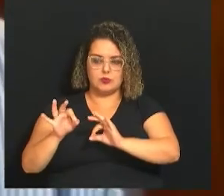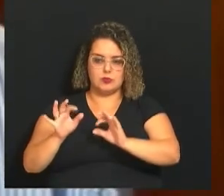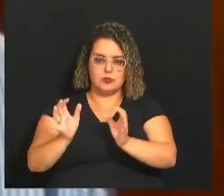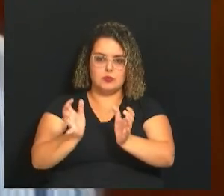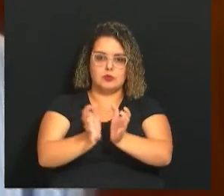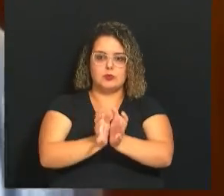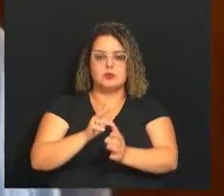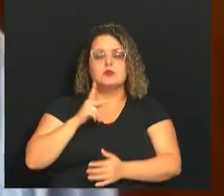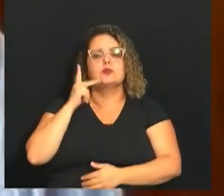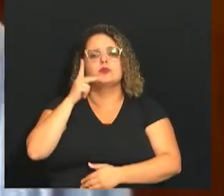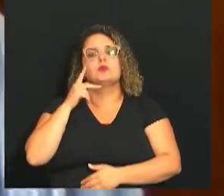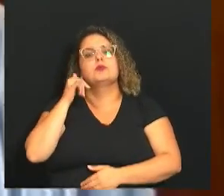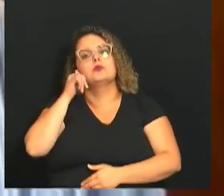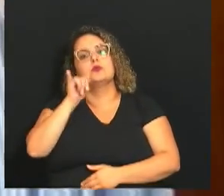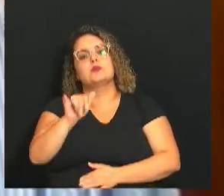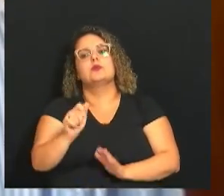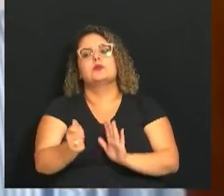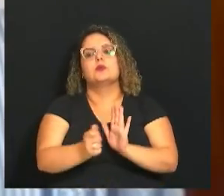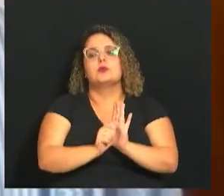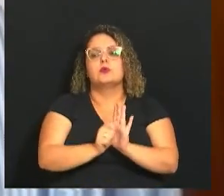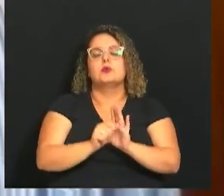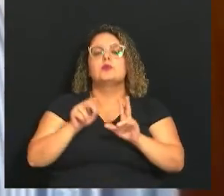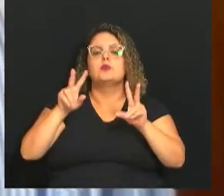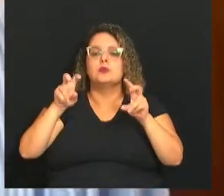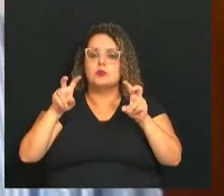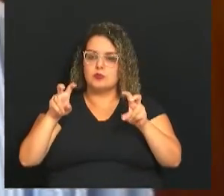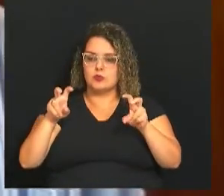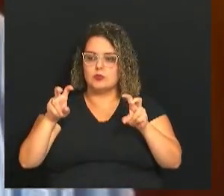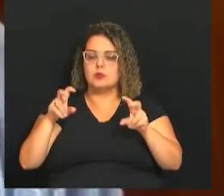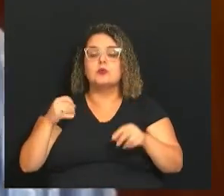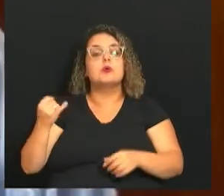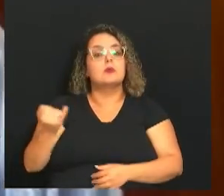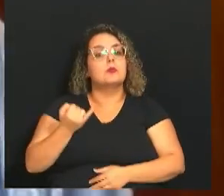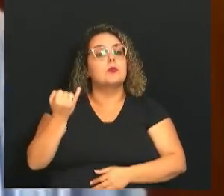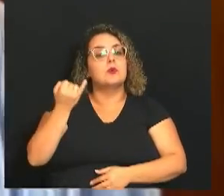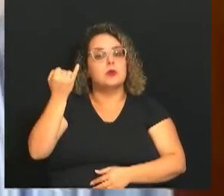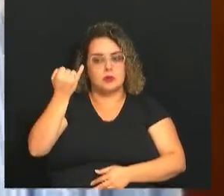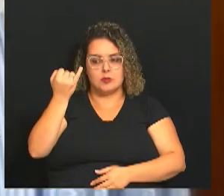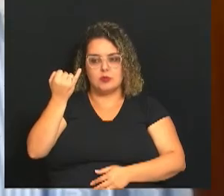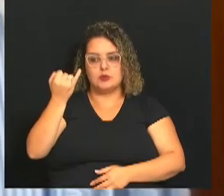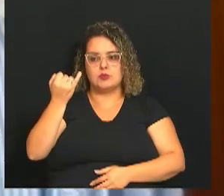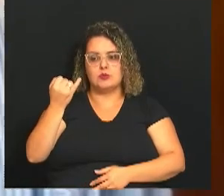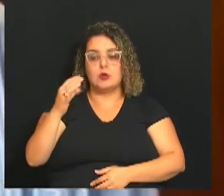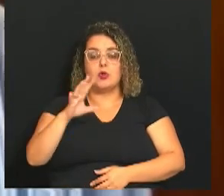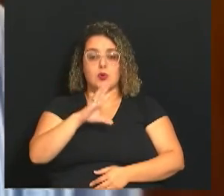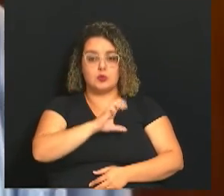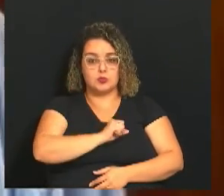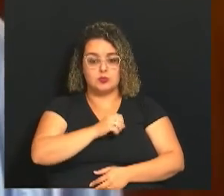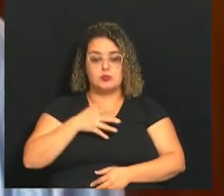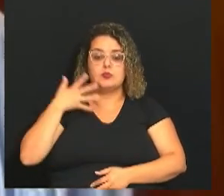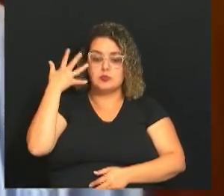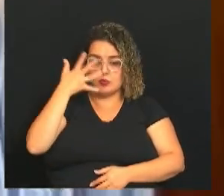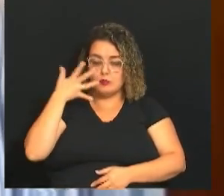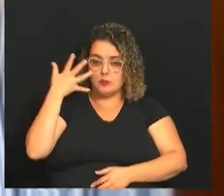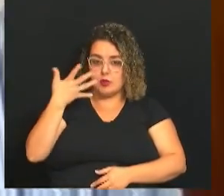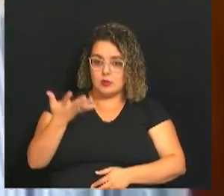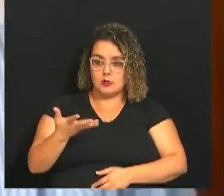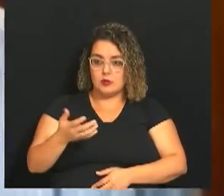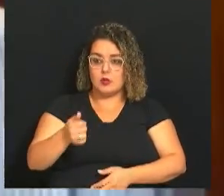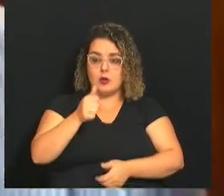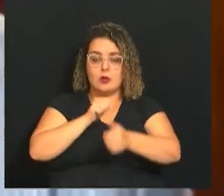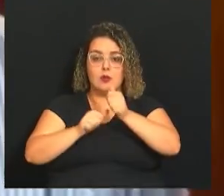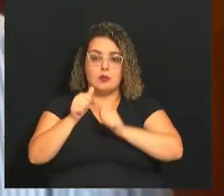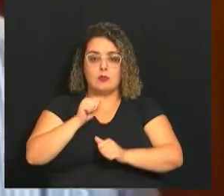Políticas de Prevenção às Drogas, com esse tema importantíssimo. Gostei muito, doutor, da palestra. Alcoolismo,